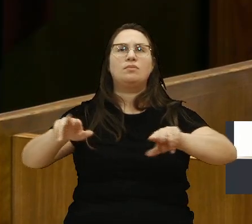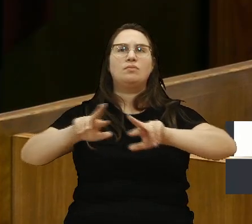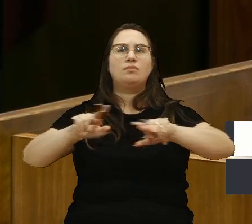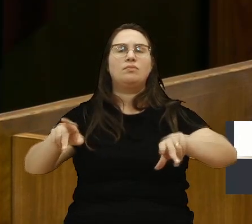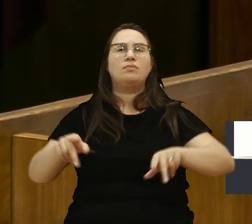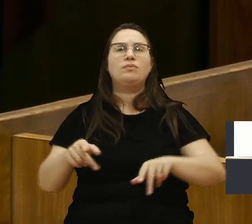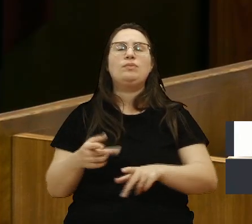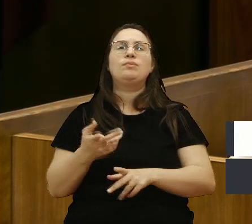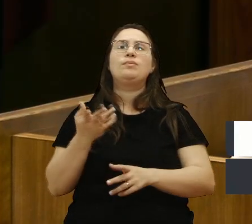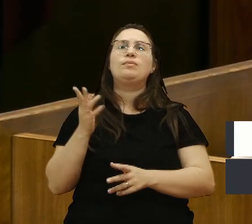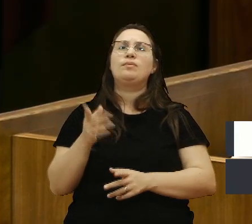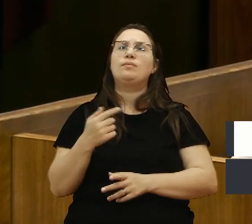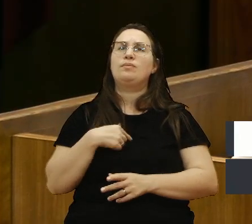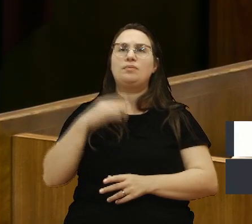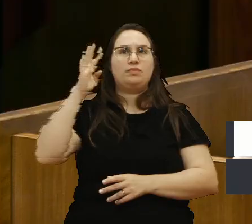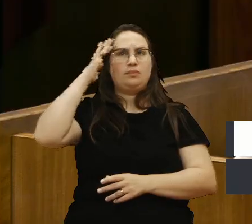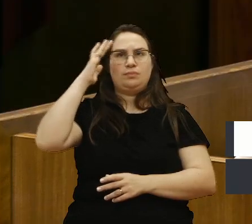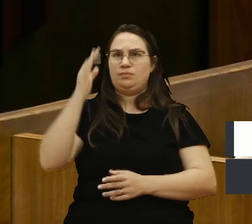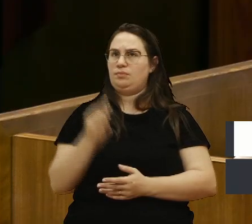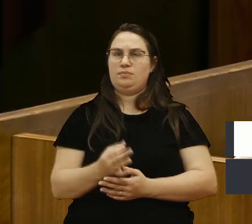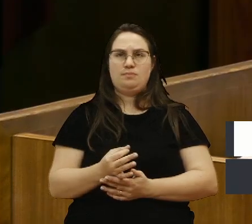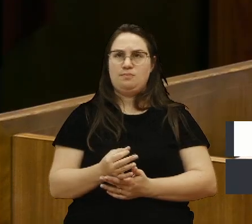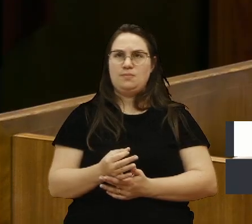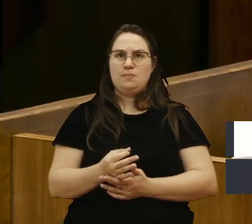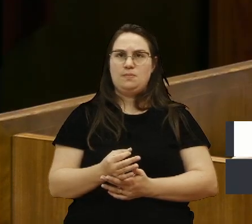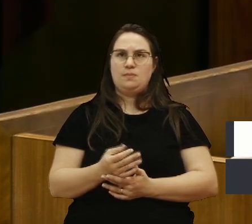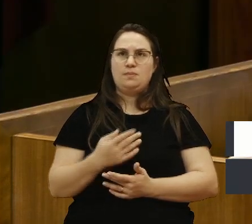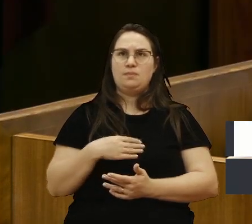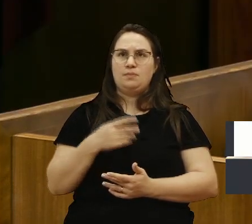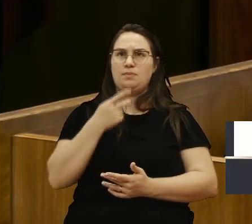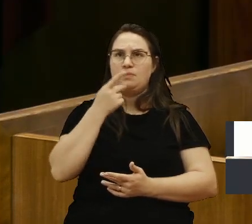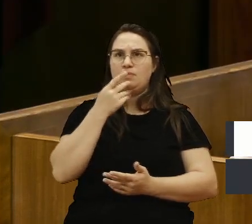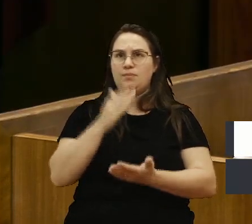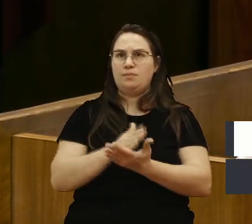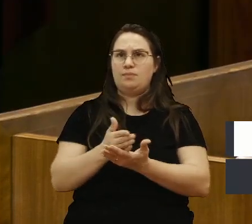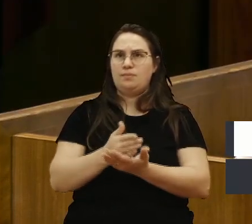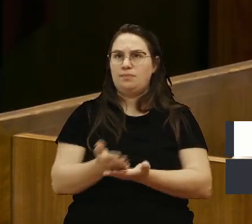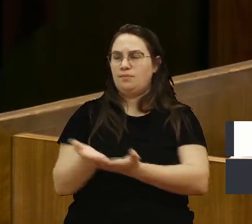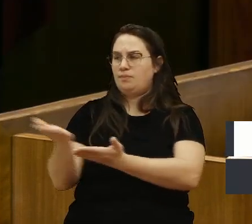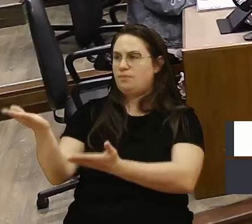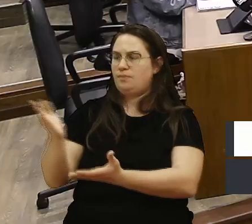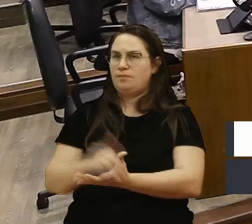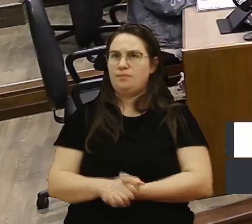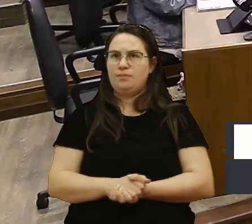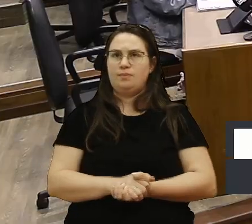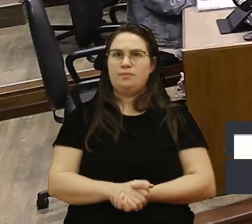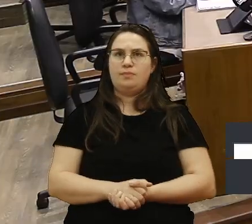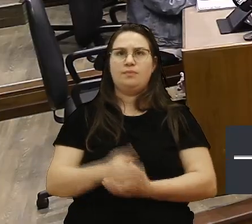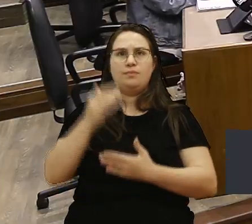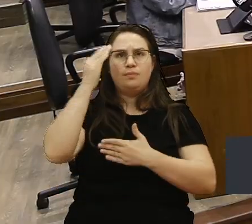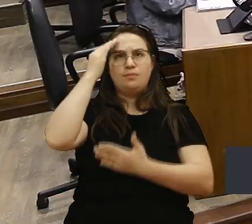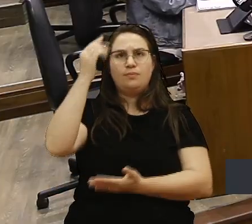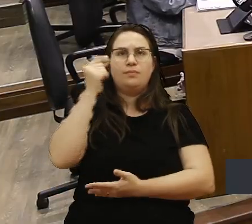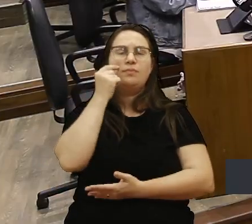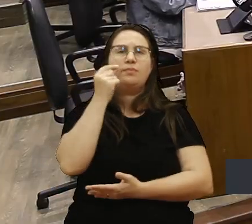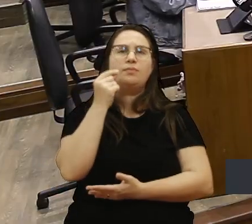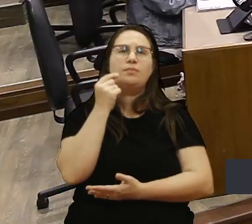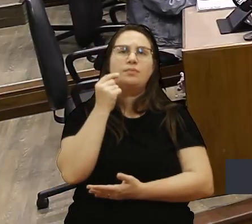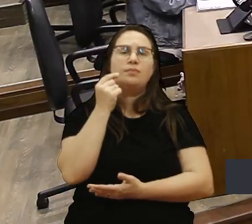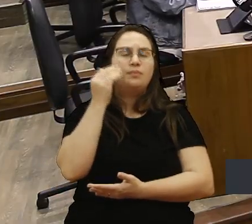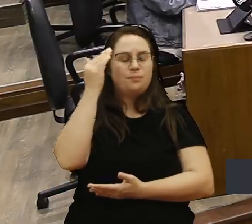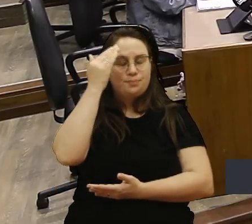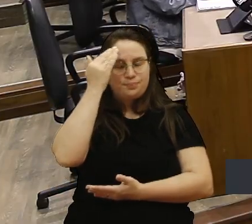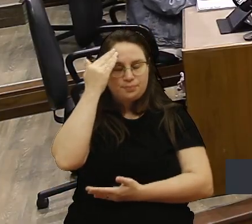Diferentemente daqueles que não me compreendem, eu lhe passo a parte. Uma parte, vereador, também. Obrigado, vereador Sandro Fantinel. A primeira questão